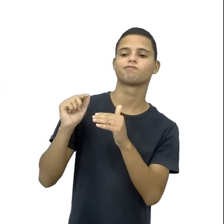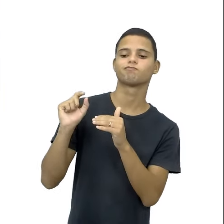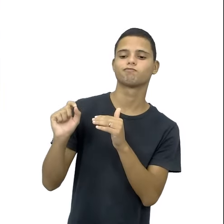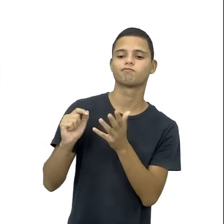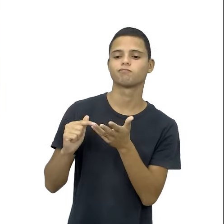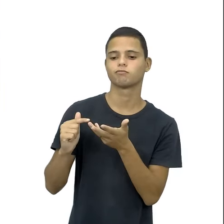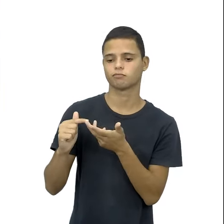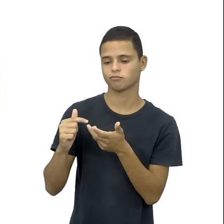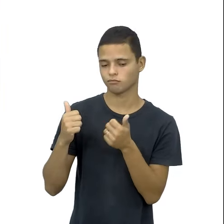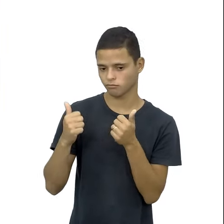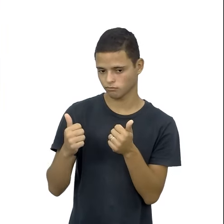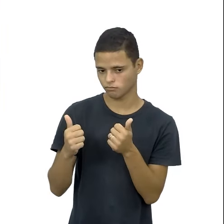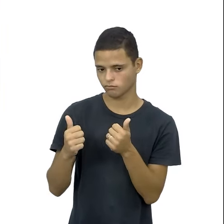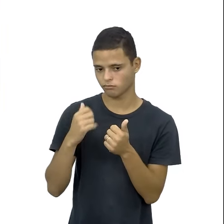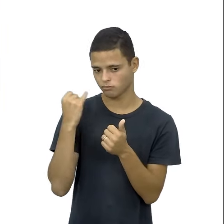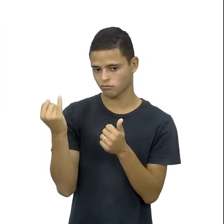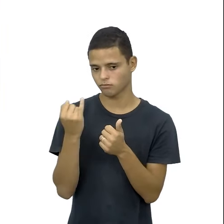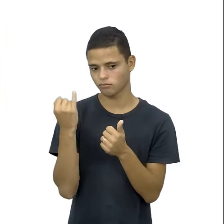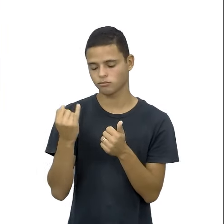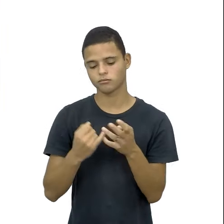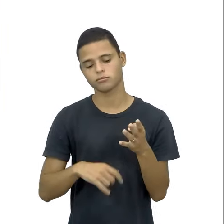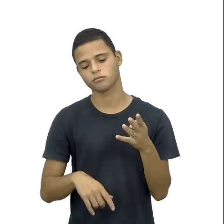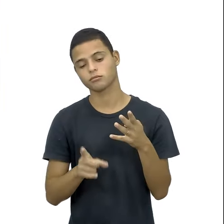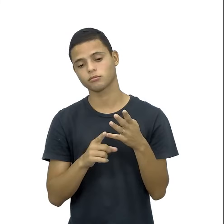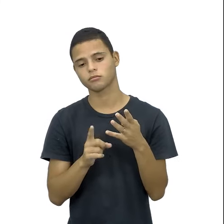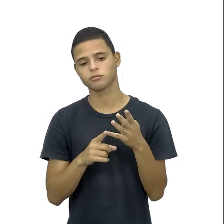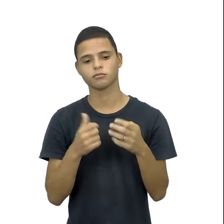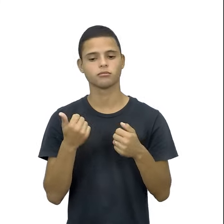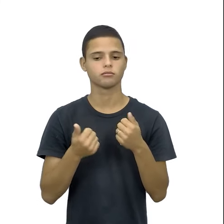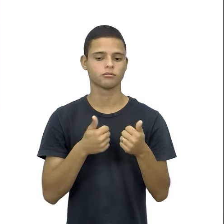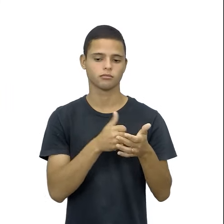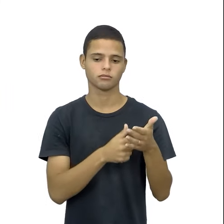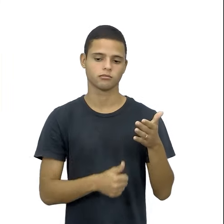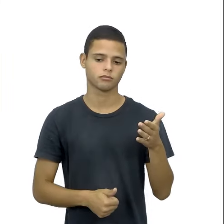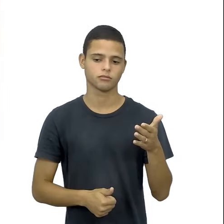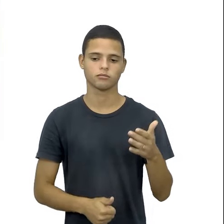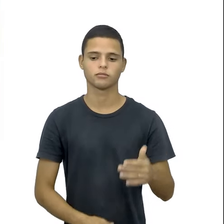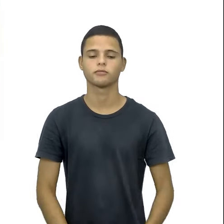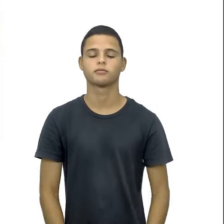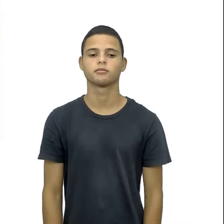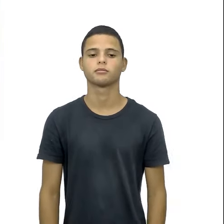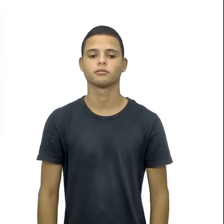nelas. E os meios de avaliação.